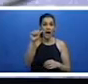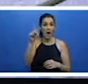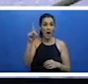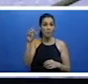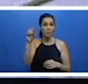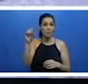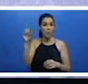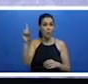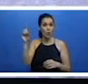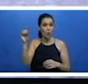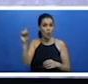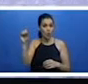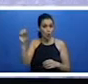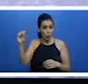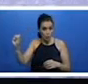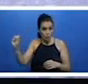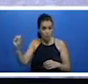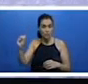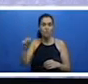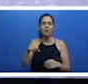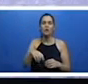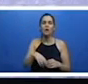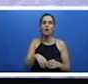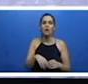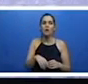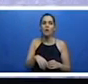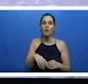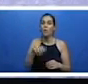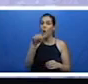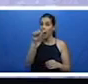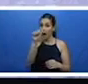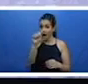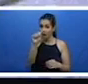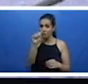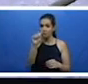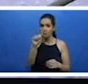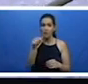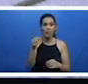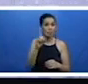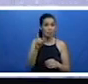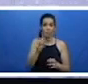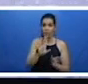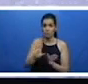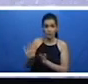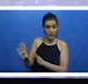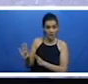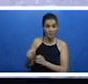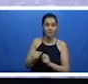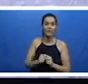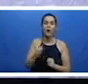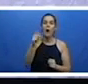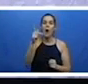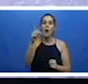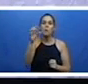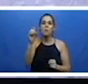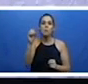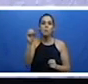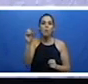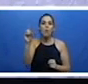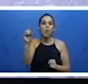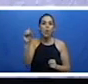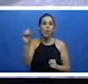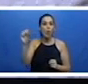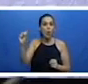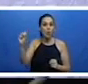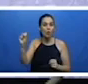ou apodos, em grego, novamente o prefixo a significa sem, uma negação, e podos significa